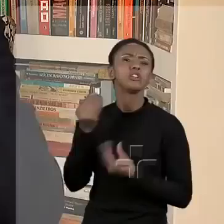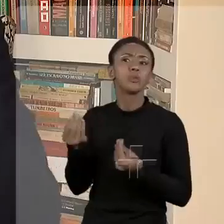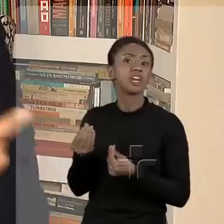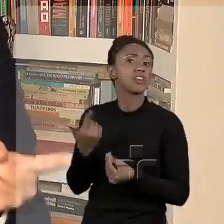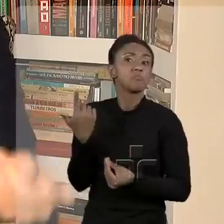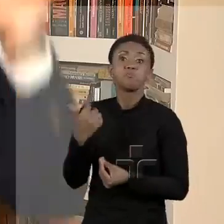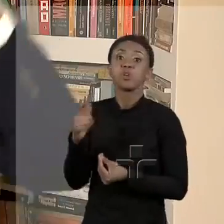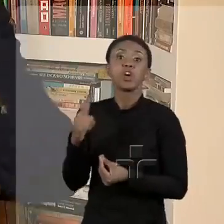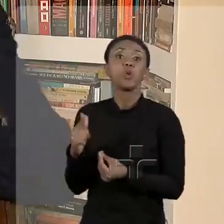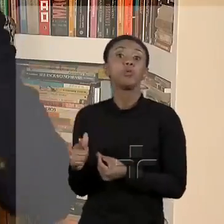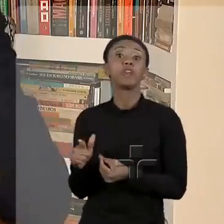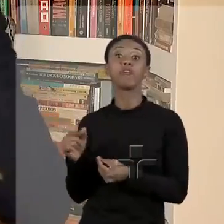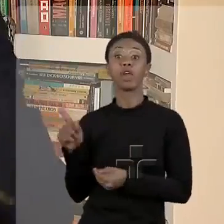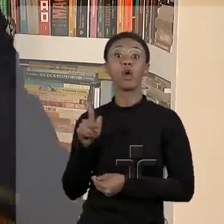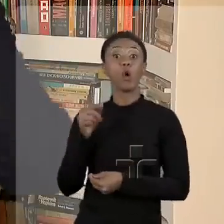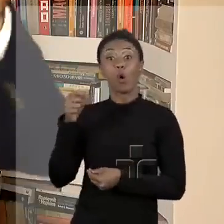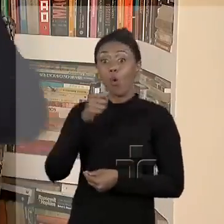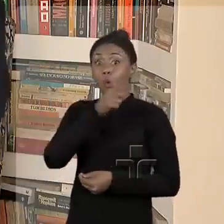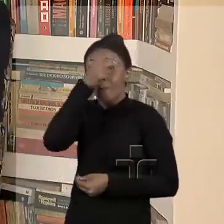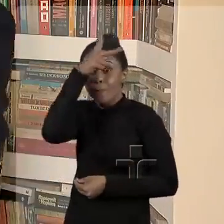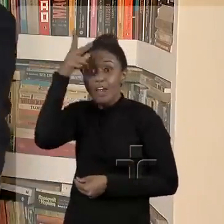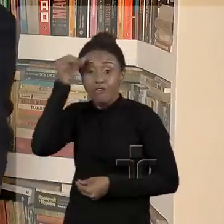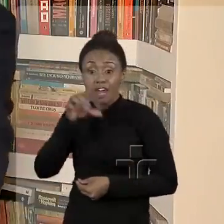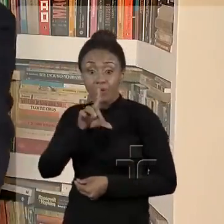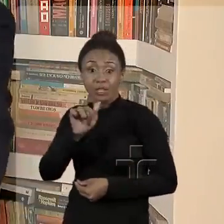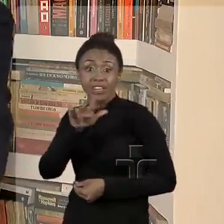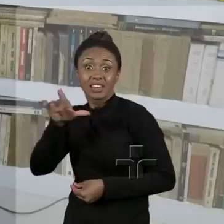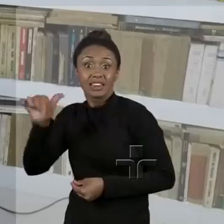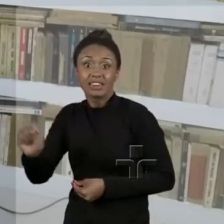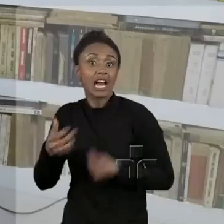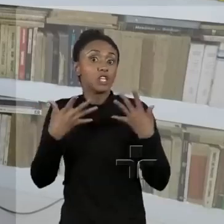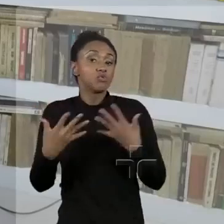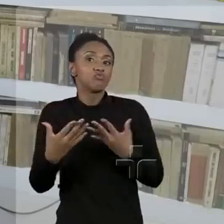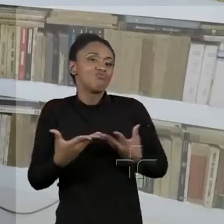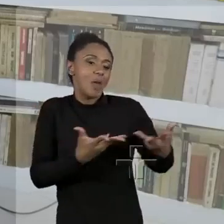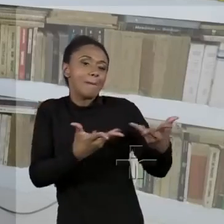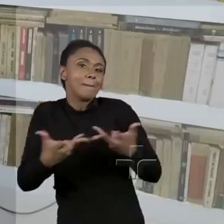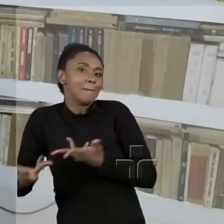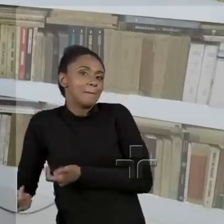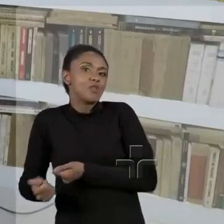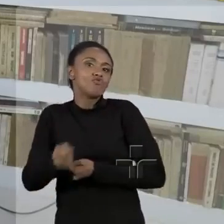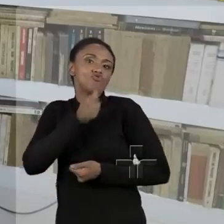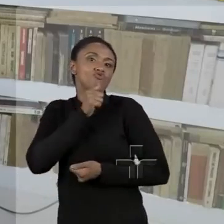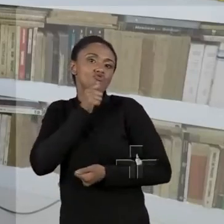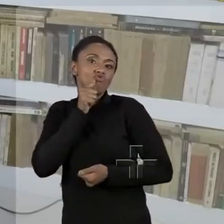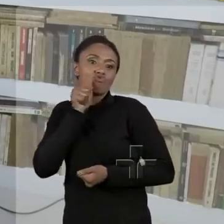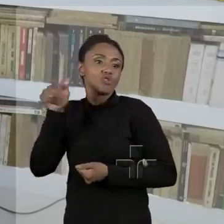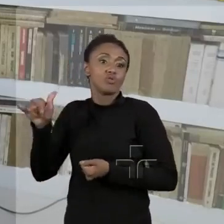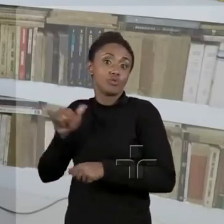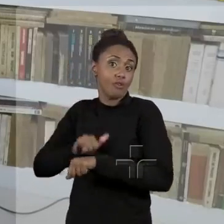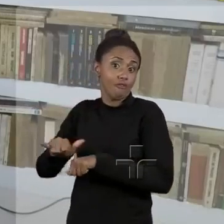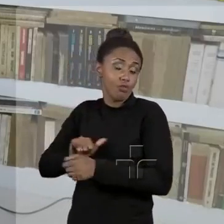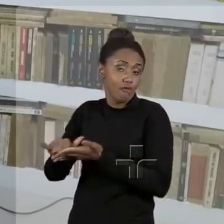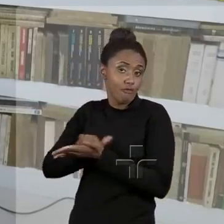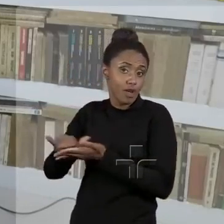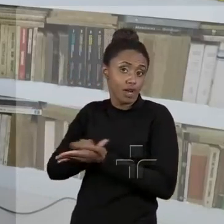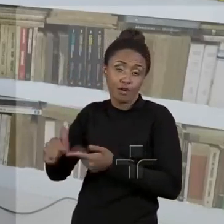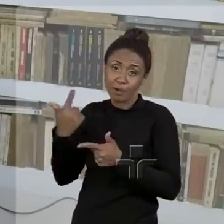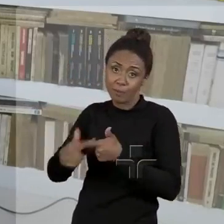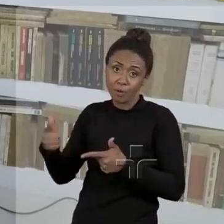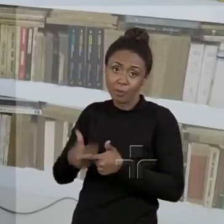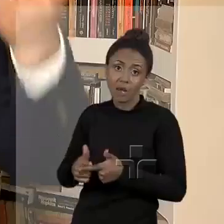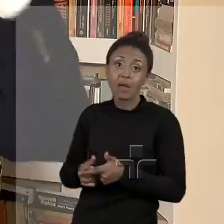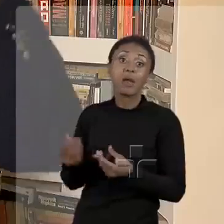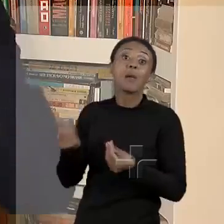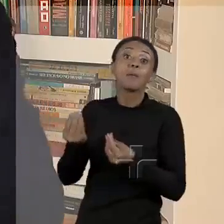recebeu as boas-vindas do prefeito de Dallas. E já teve aqueles problemas em Nova York. Foi assim, uma agenda que não tinha o que fazer. Arrumaram um encontro,